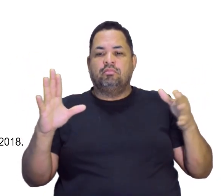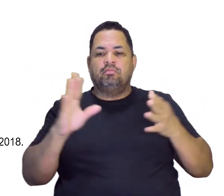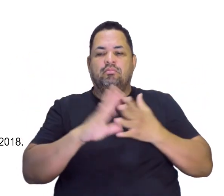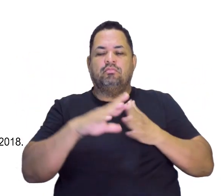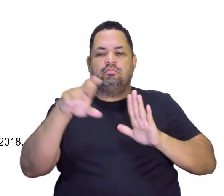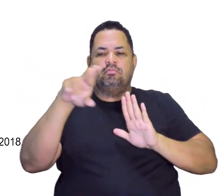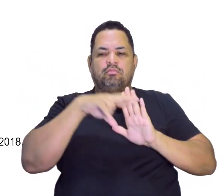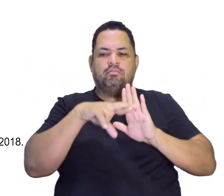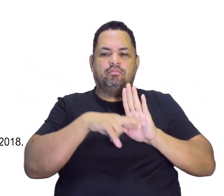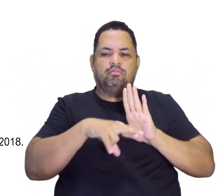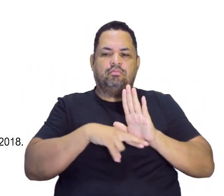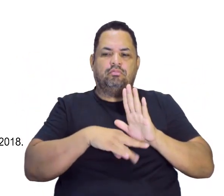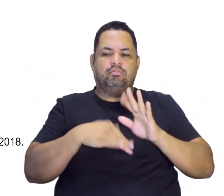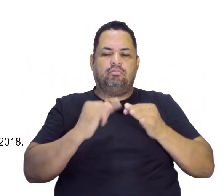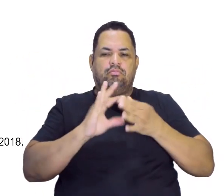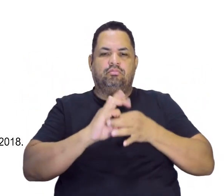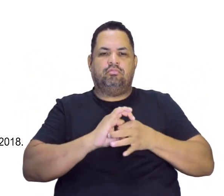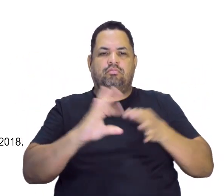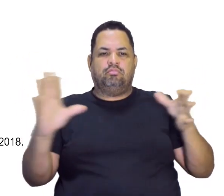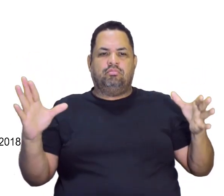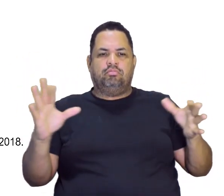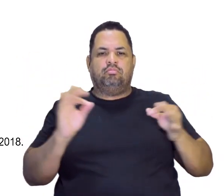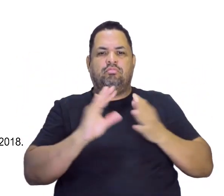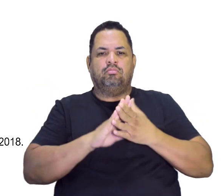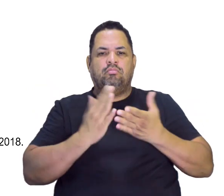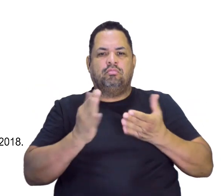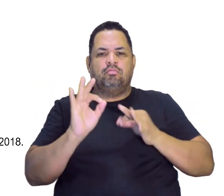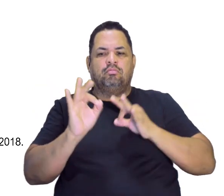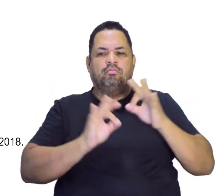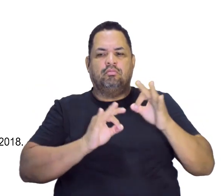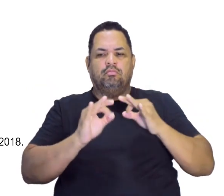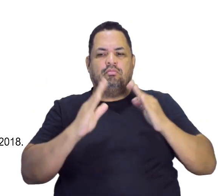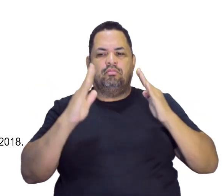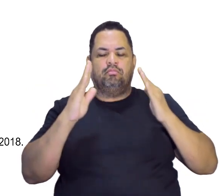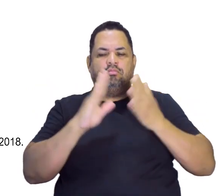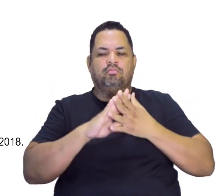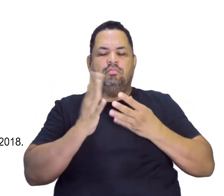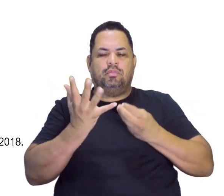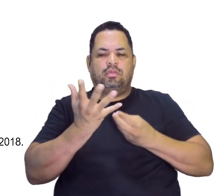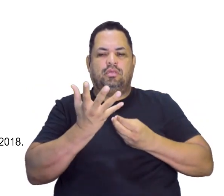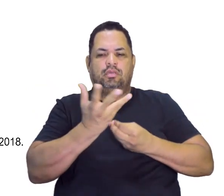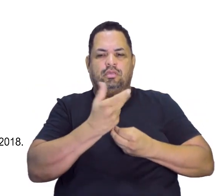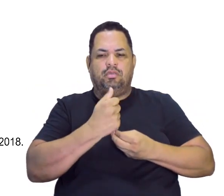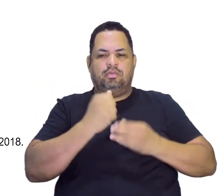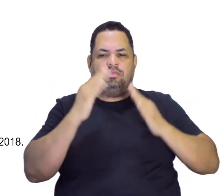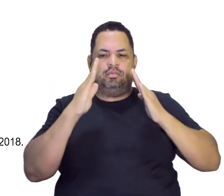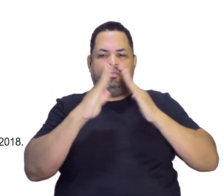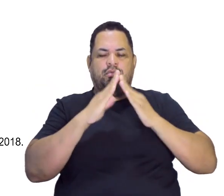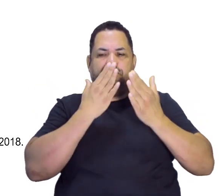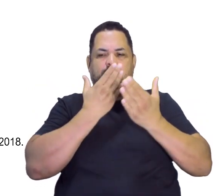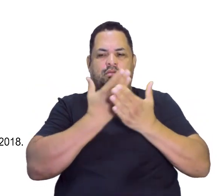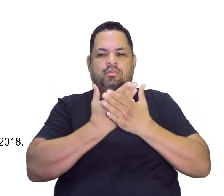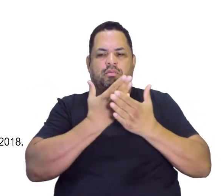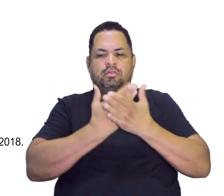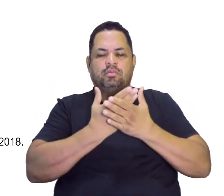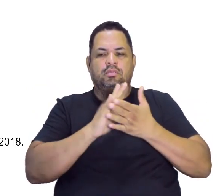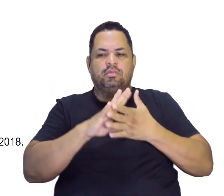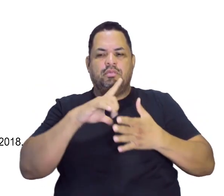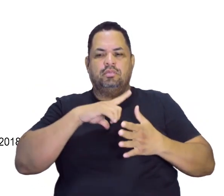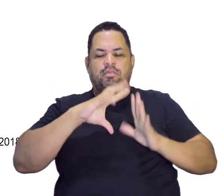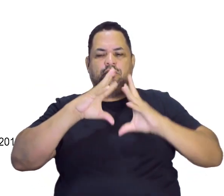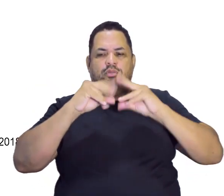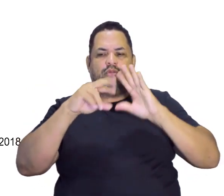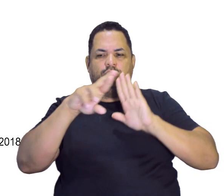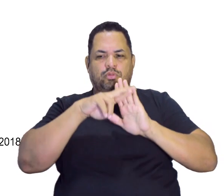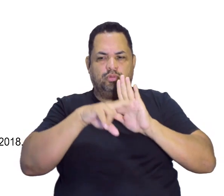das regras livre do do Arc bolso aí da arte acadêmica a arte acadêmica tinha todas as